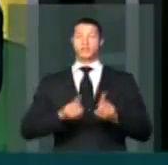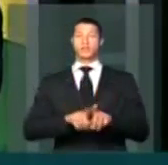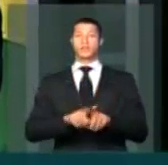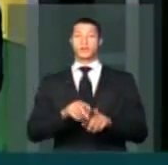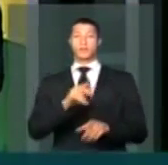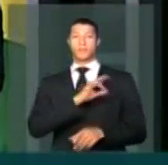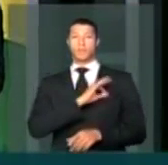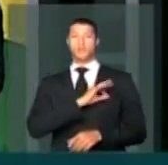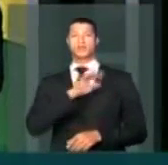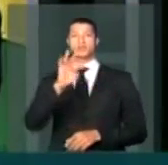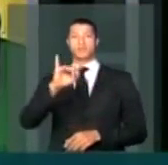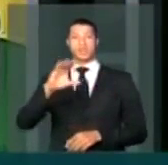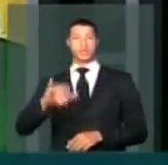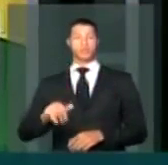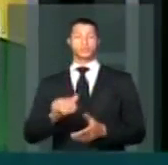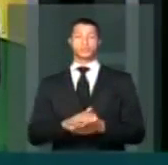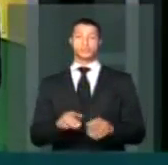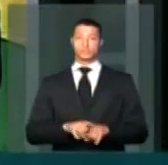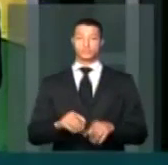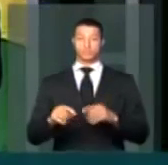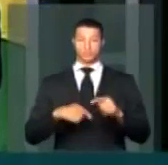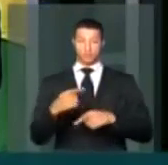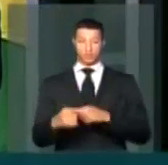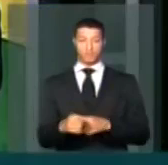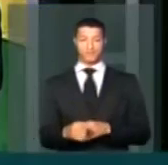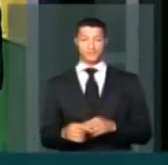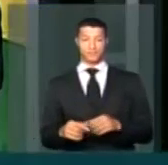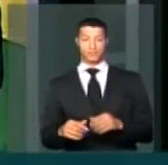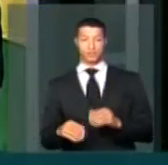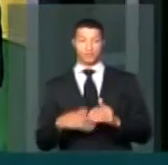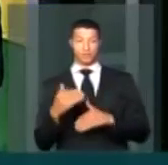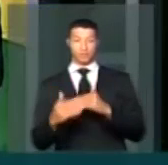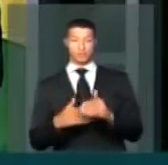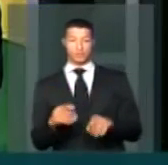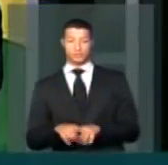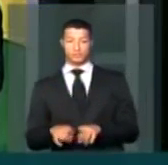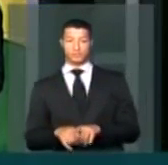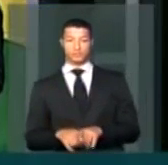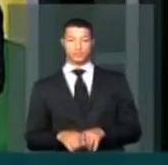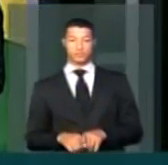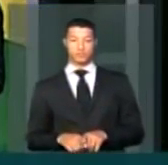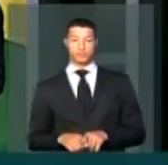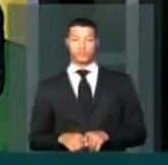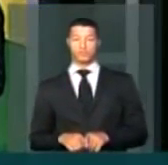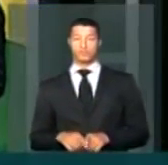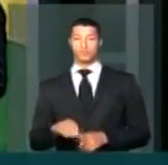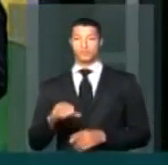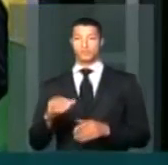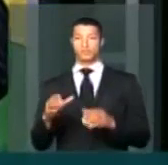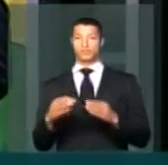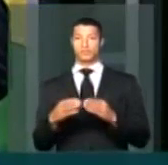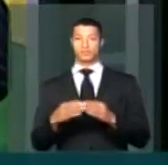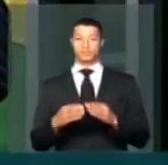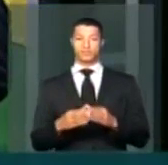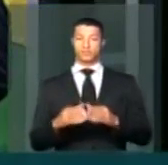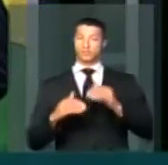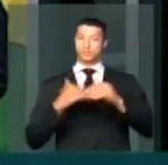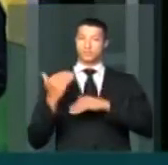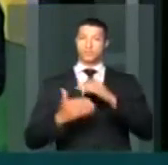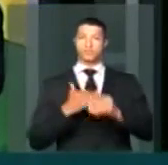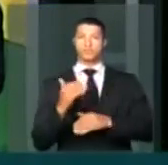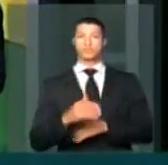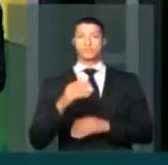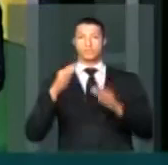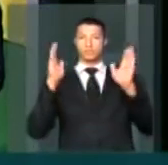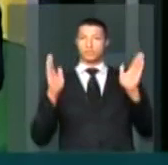Polícia Técnico-Científica. Além disso, a promoção entre as classes e a progressão entre